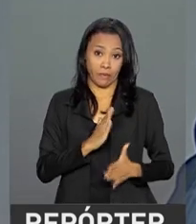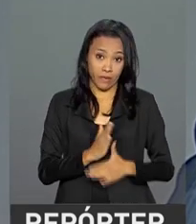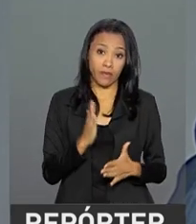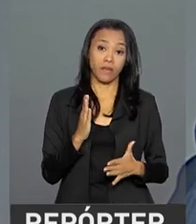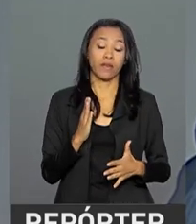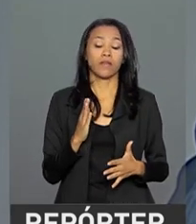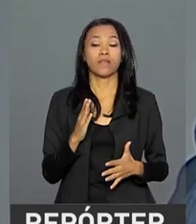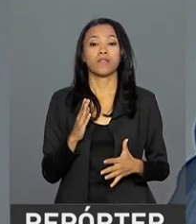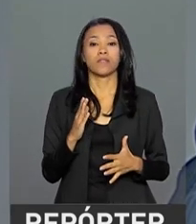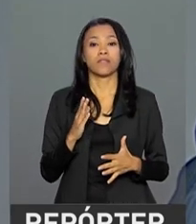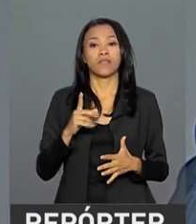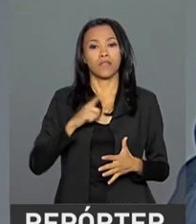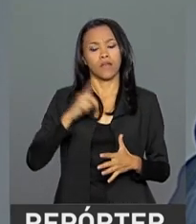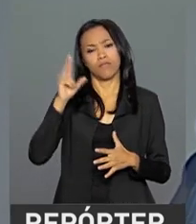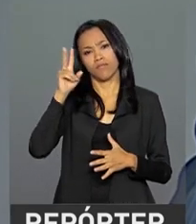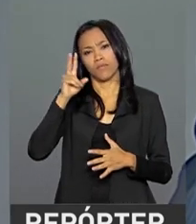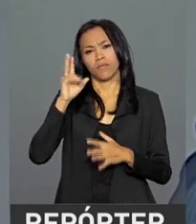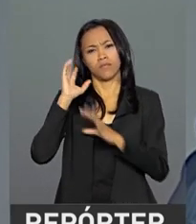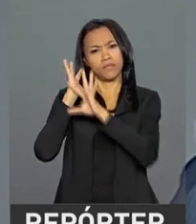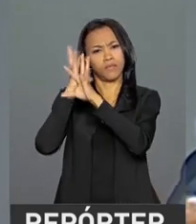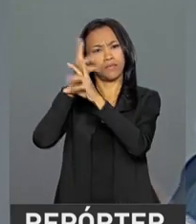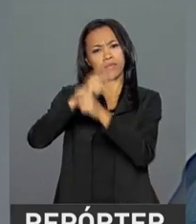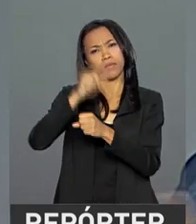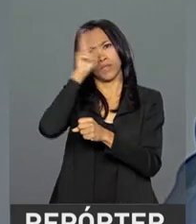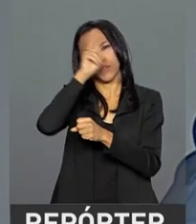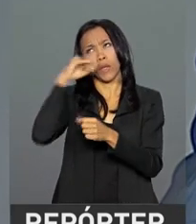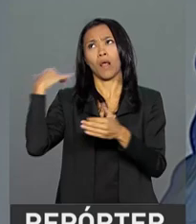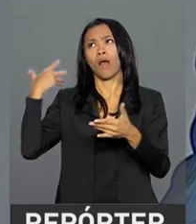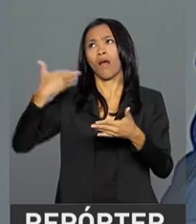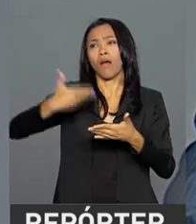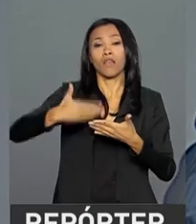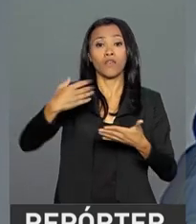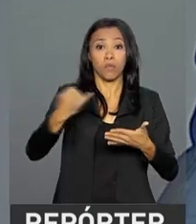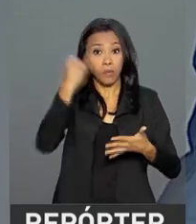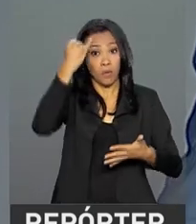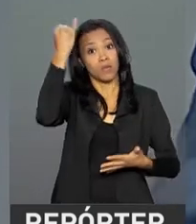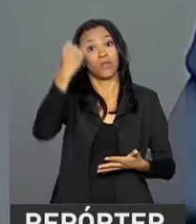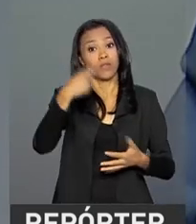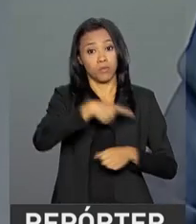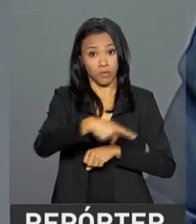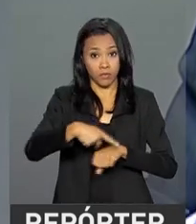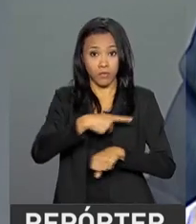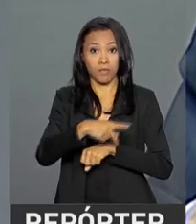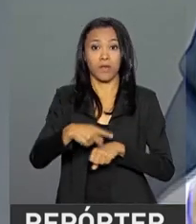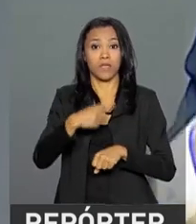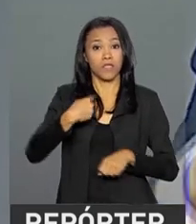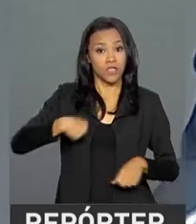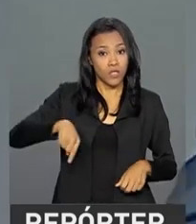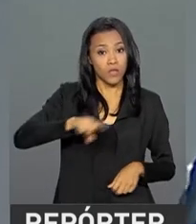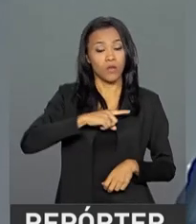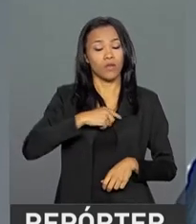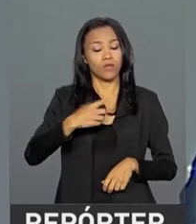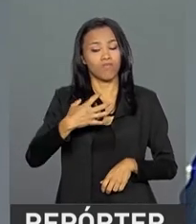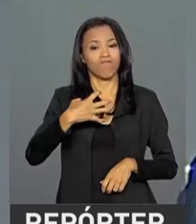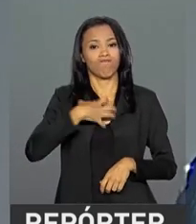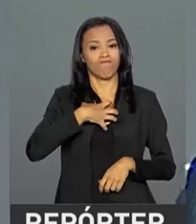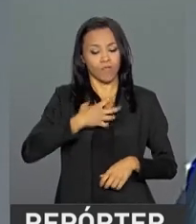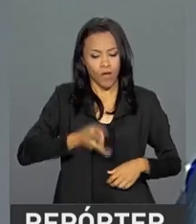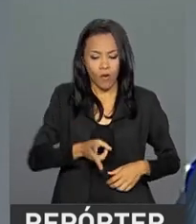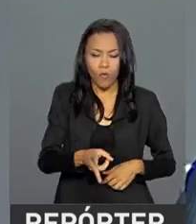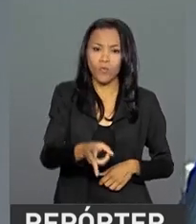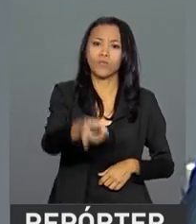aprovações de medidas relevantes e importantes para o país que nos leva a continuar a a